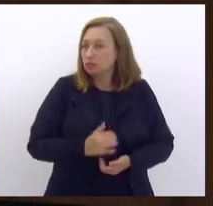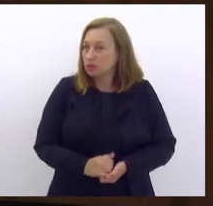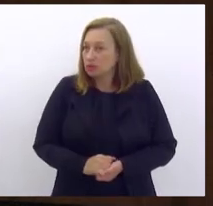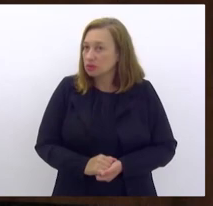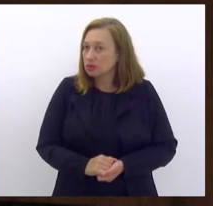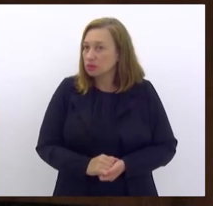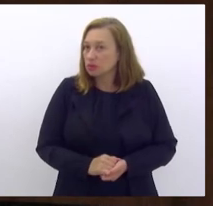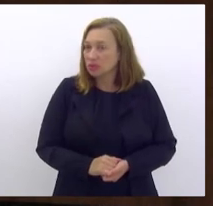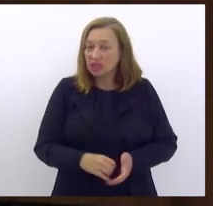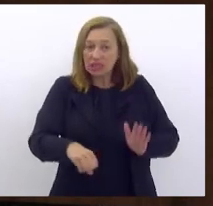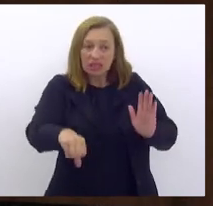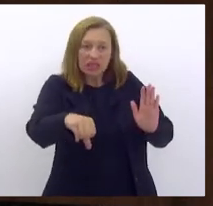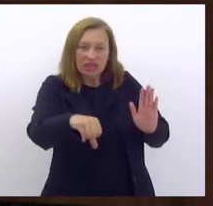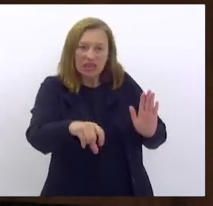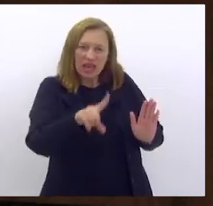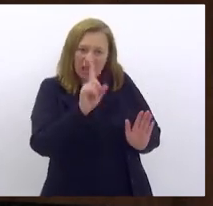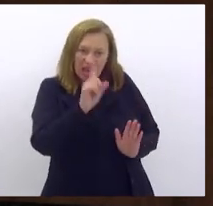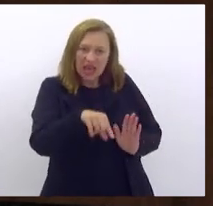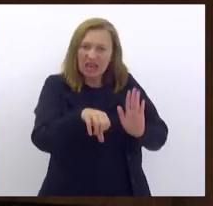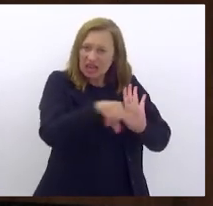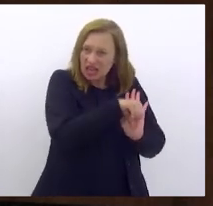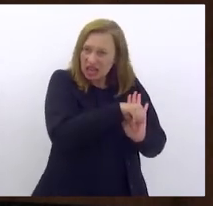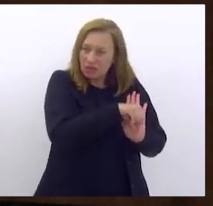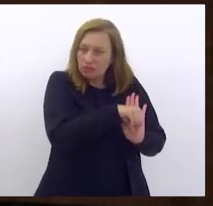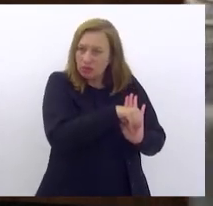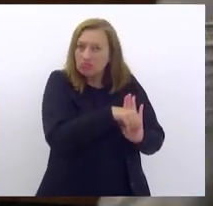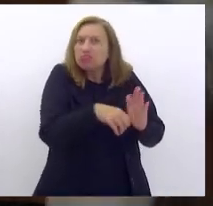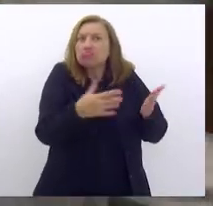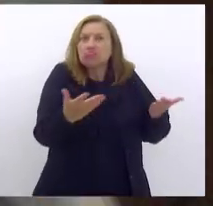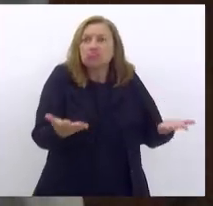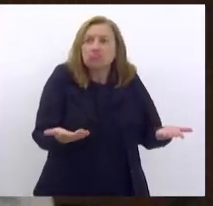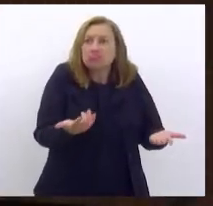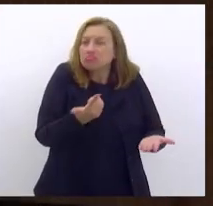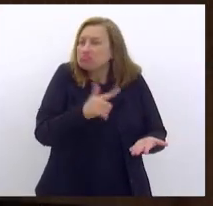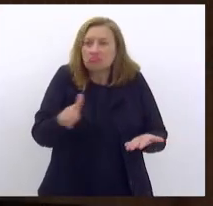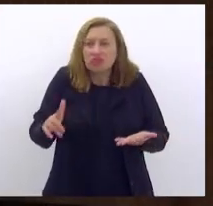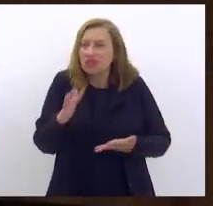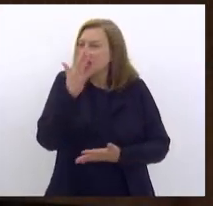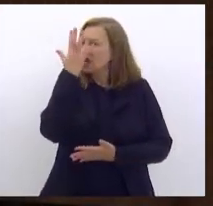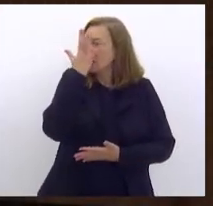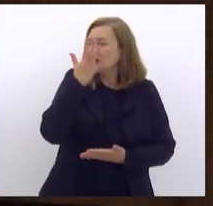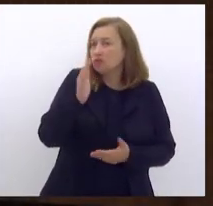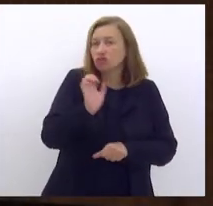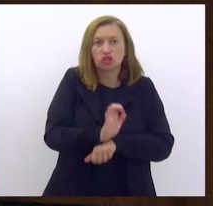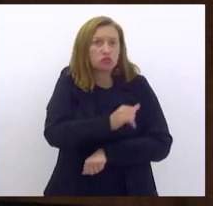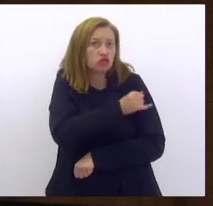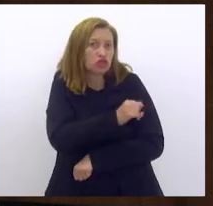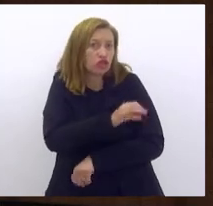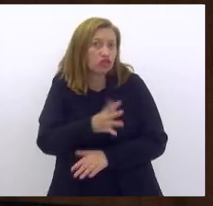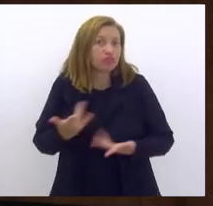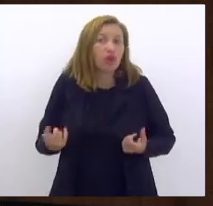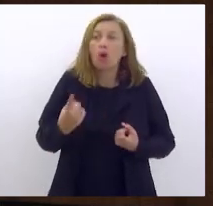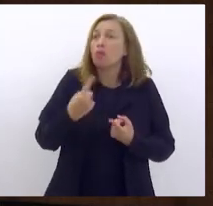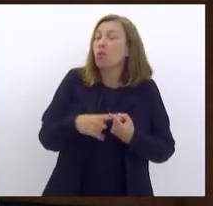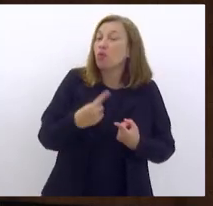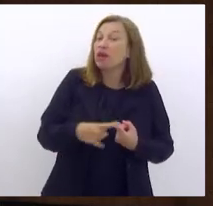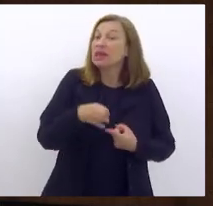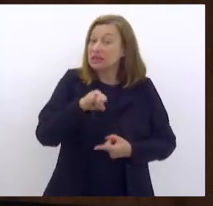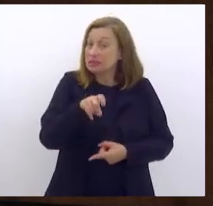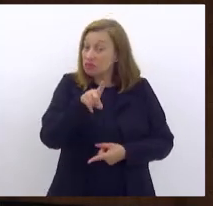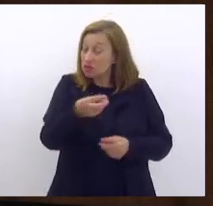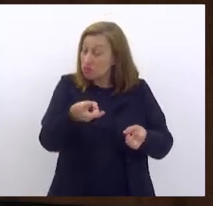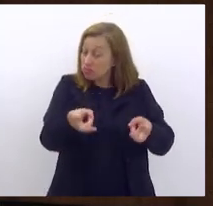devam ser criminalizados, a gente não vai ter mais carnaval no estado do Rio de Janeiro. Porque se você